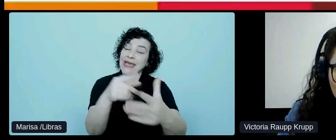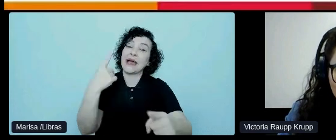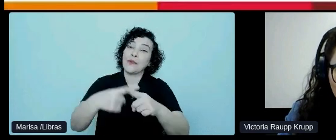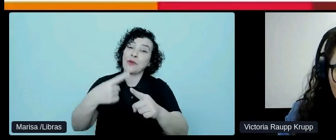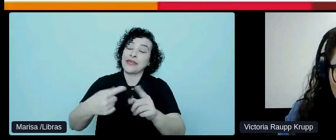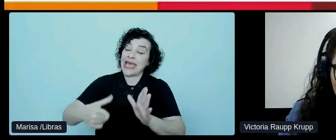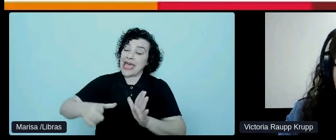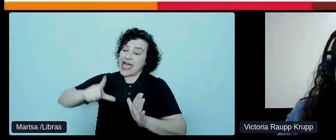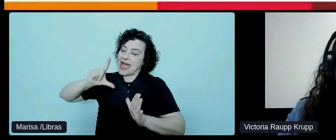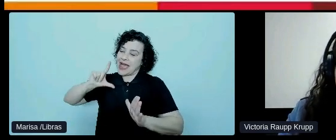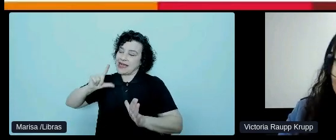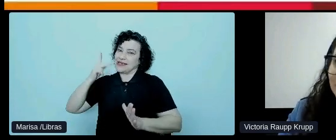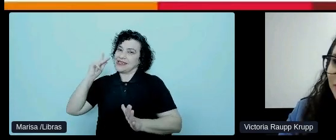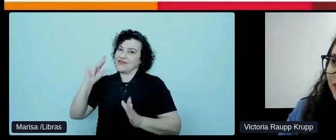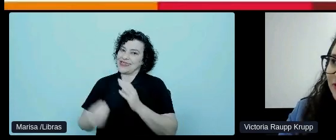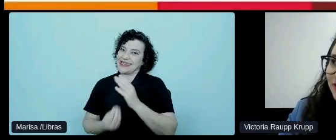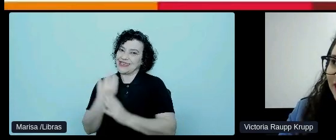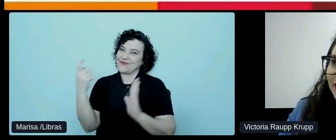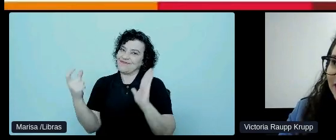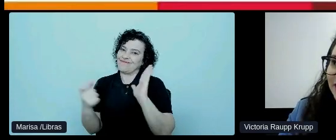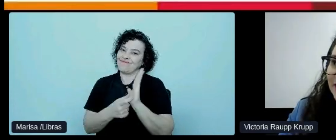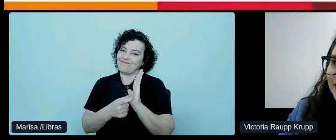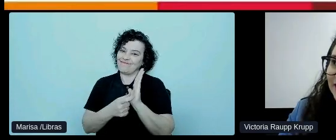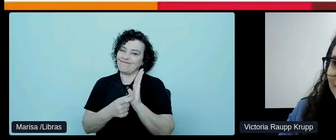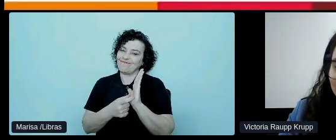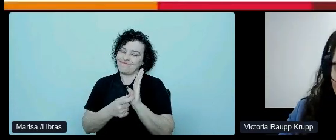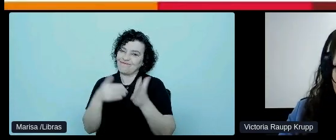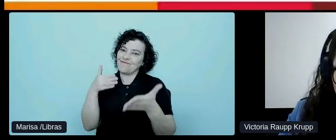a dificuldade... Tá dando microfonia.